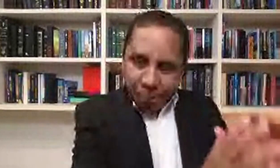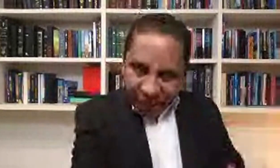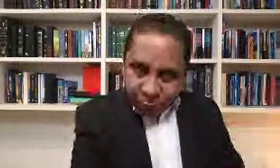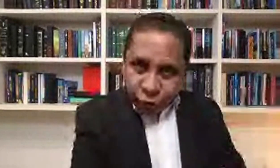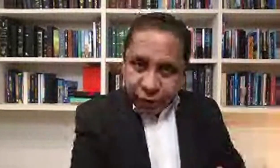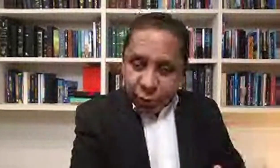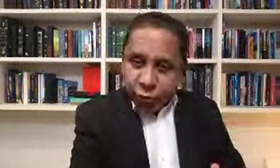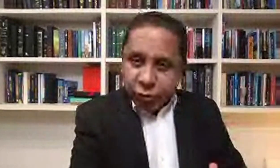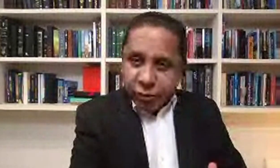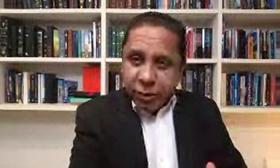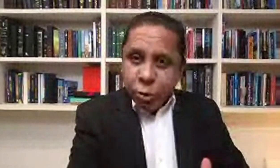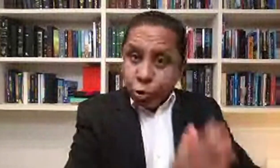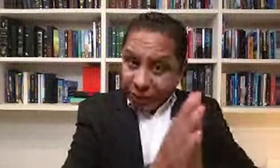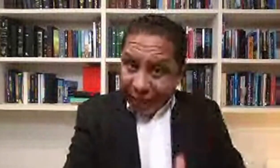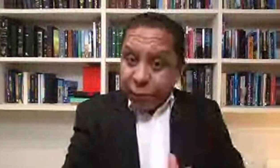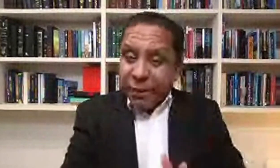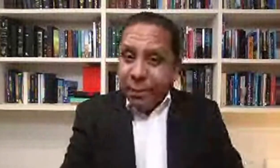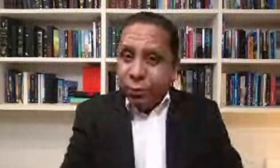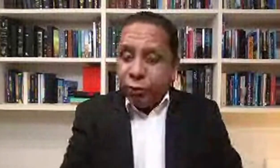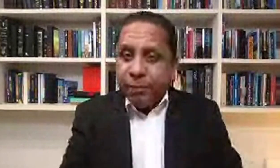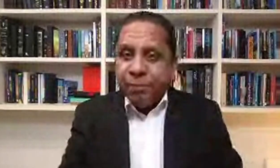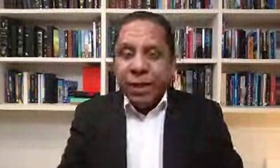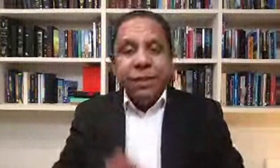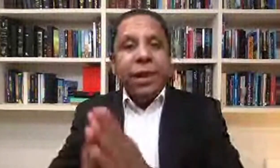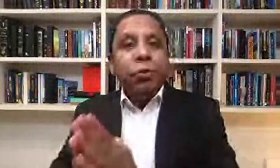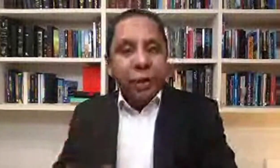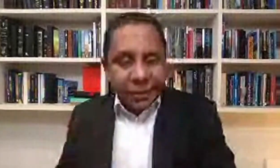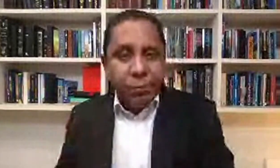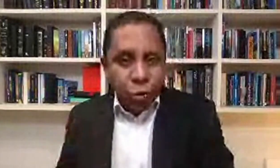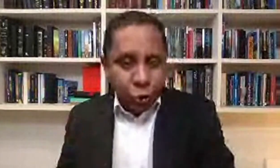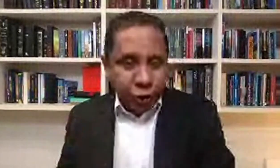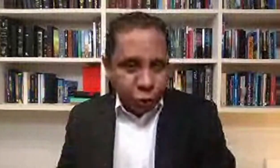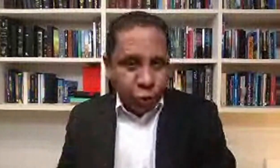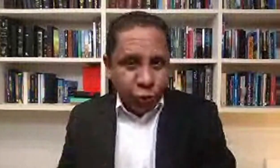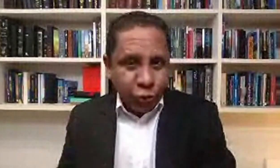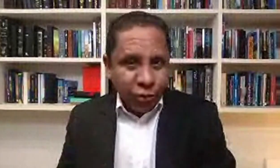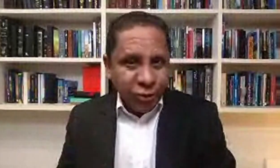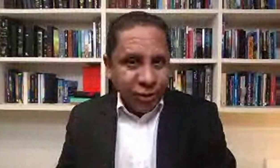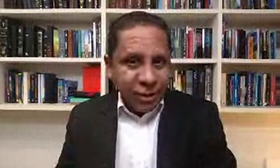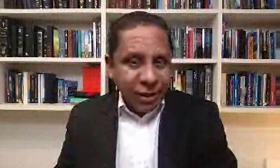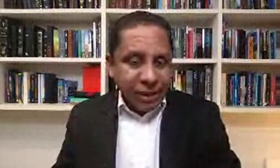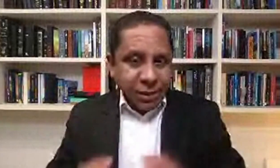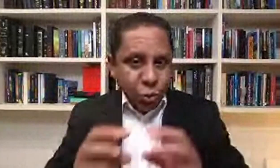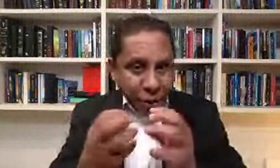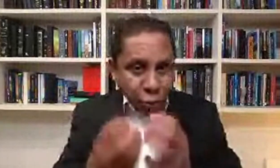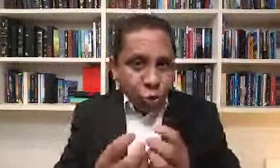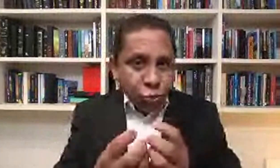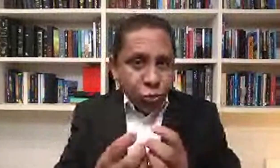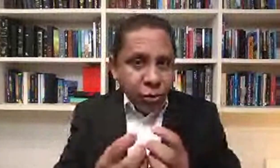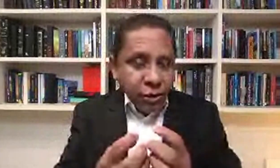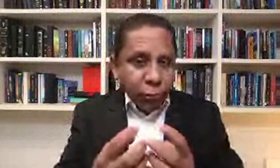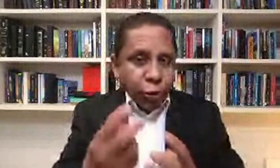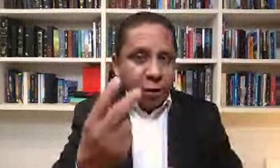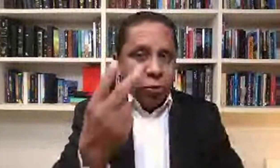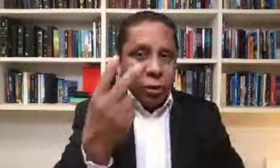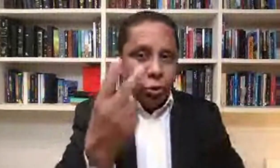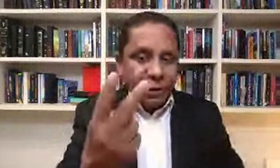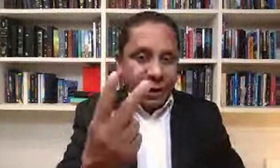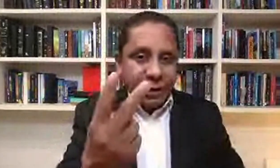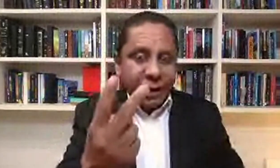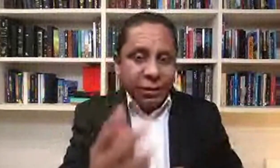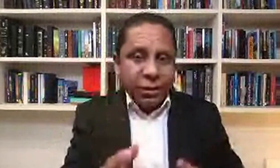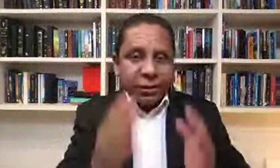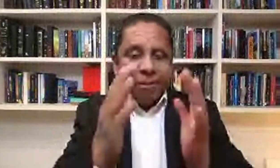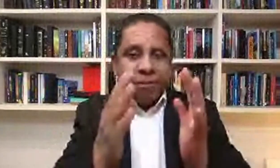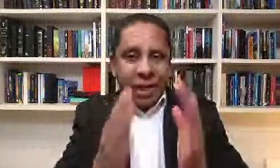os mandamentos de Deus, os 10 mandamentos, e tem o testemunho de Jesus. Assim, um resumo, mostrando as